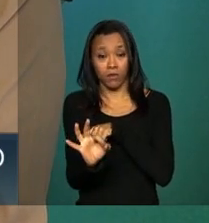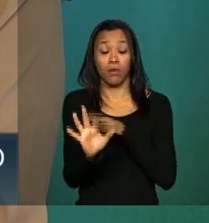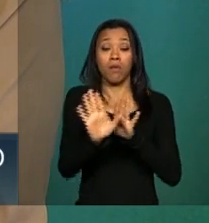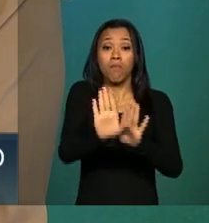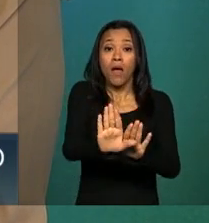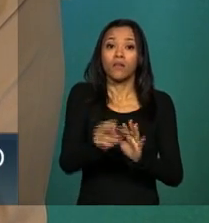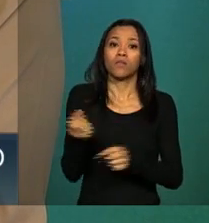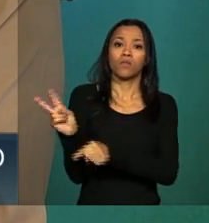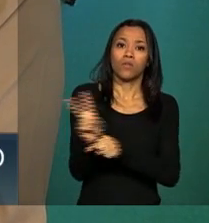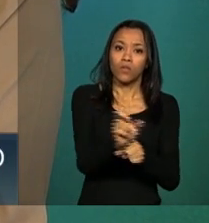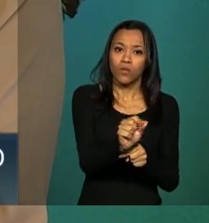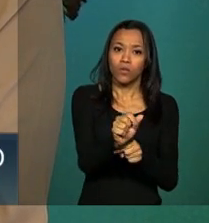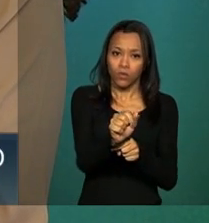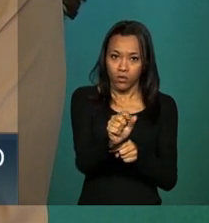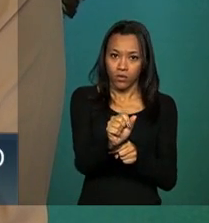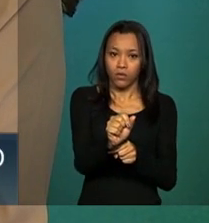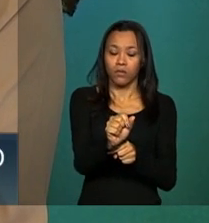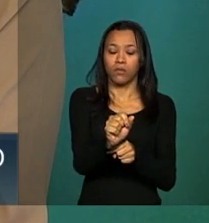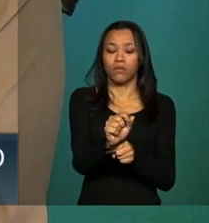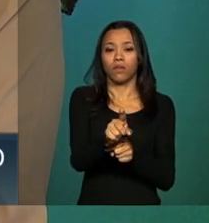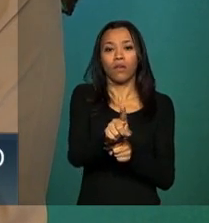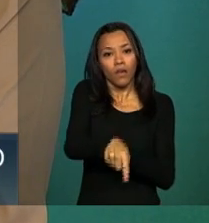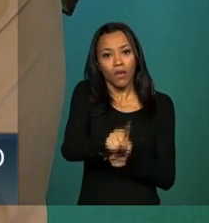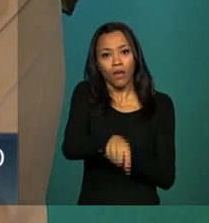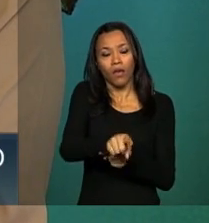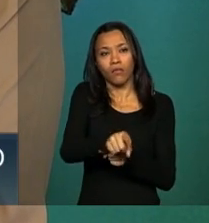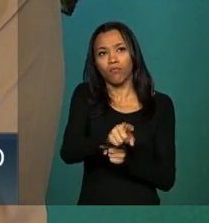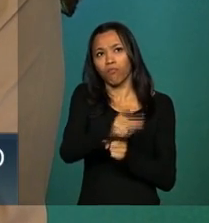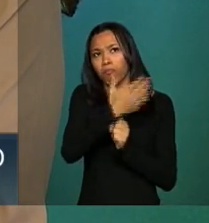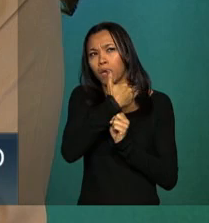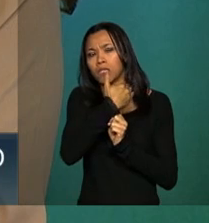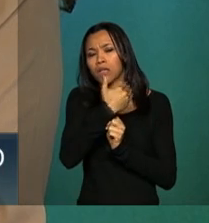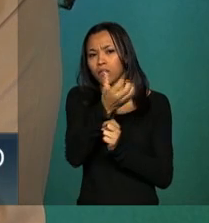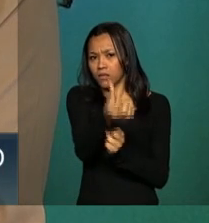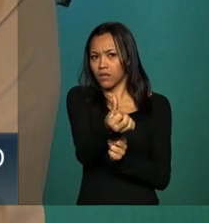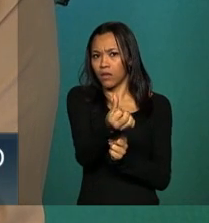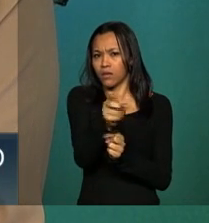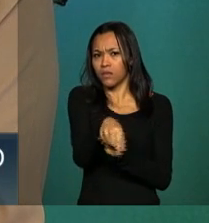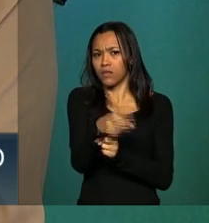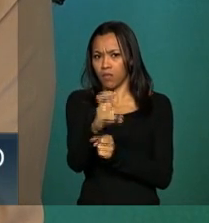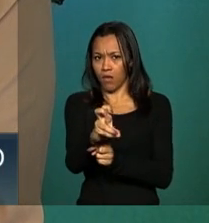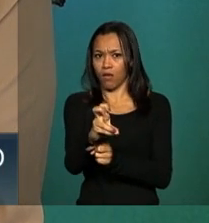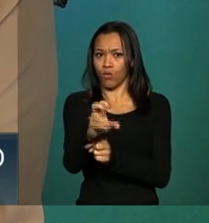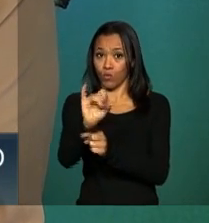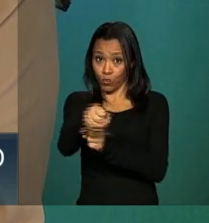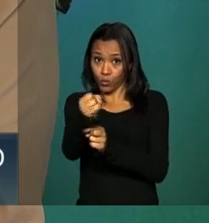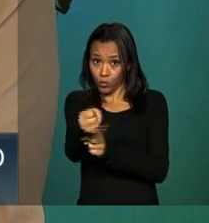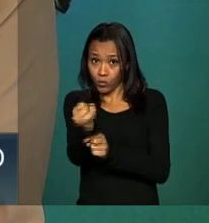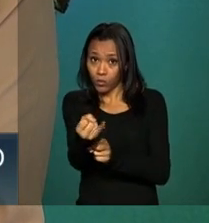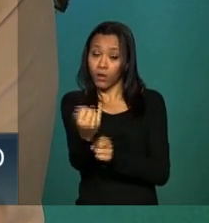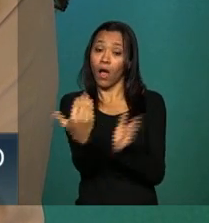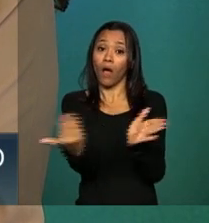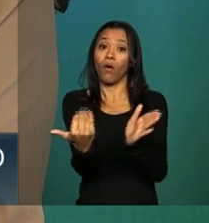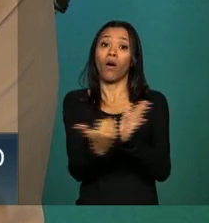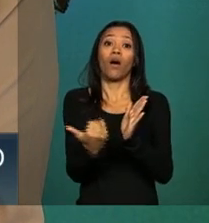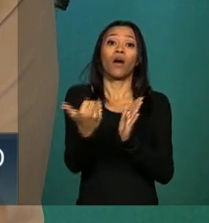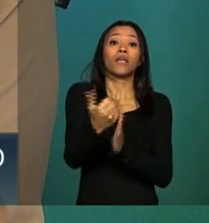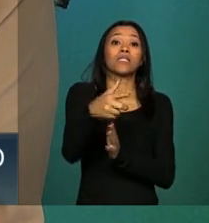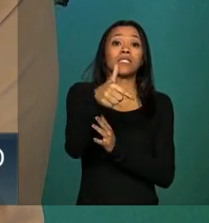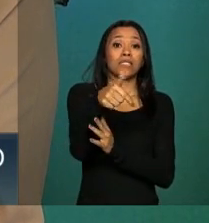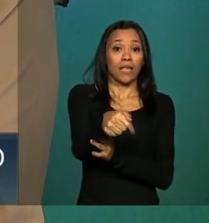recurso subvencionado, que era no passado juros de 6,5% e que passa agora de 7,5%